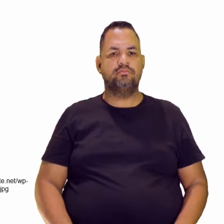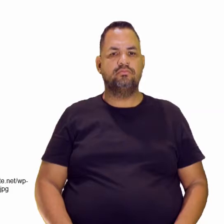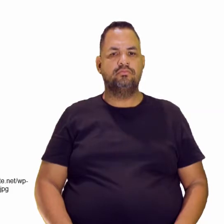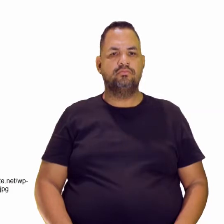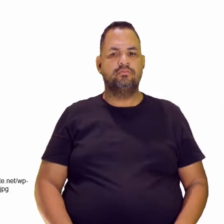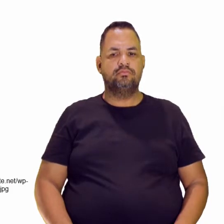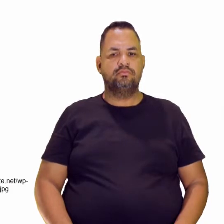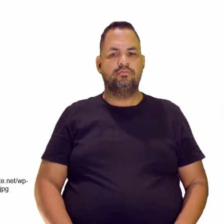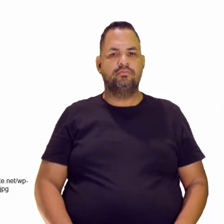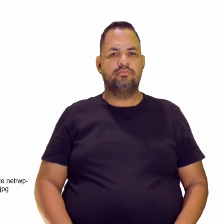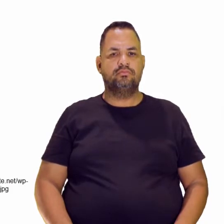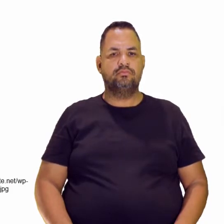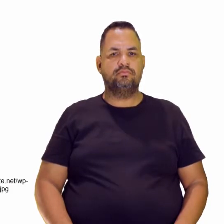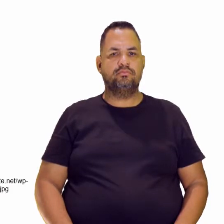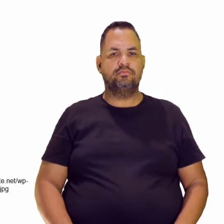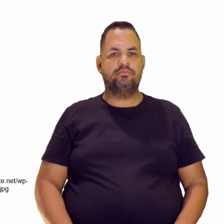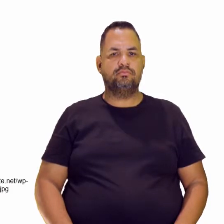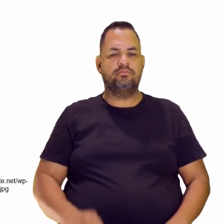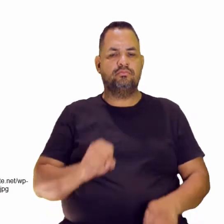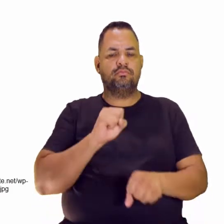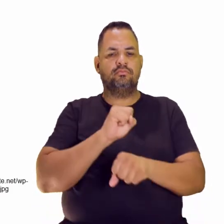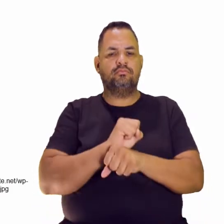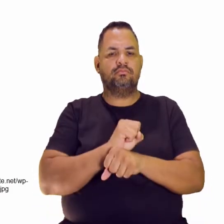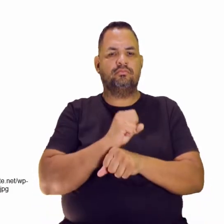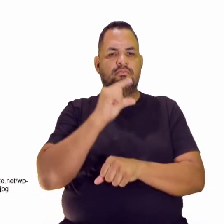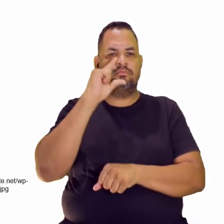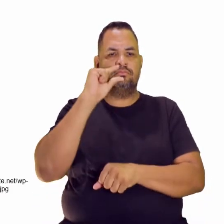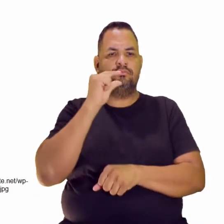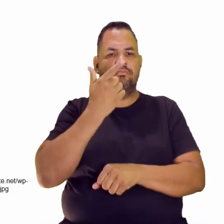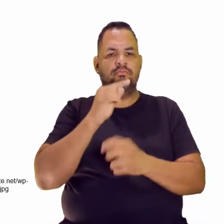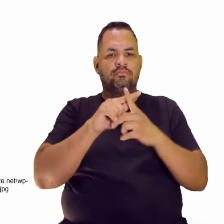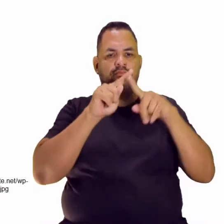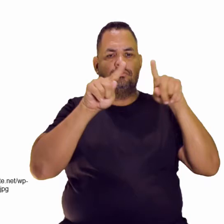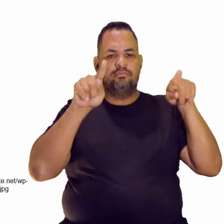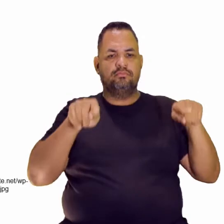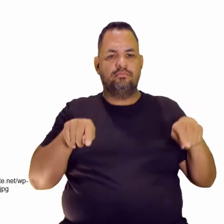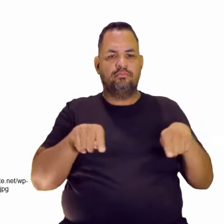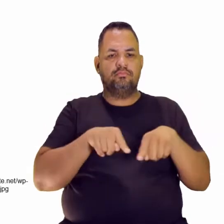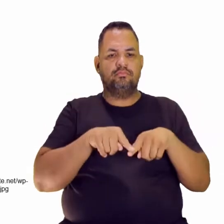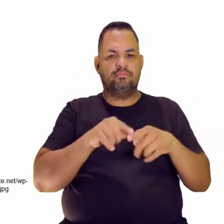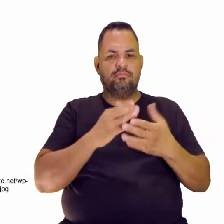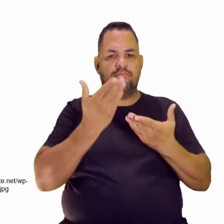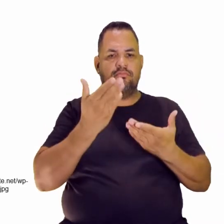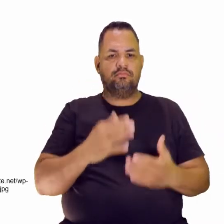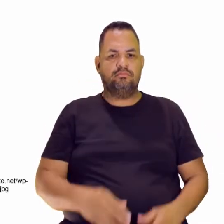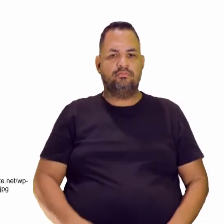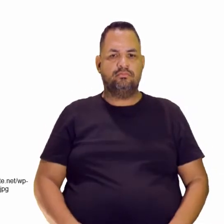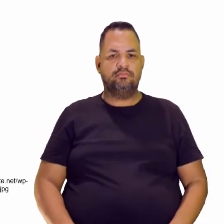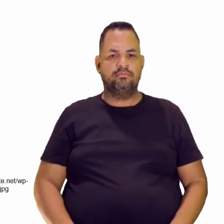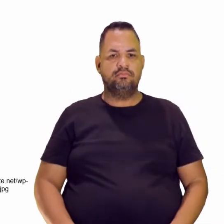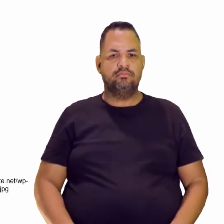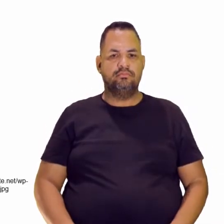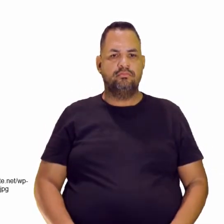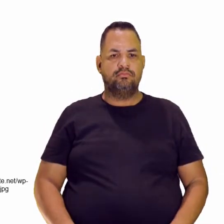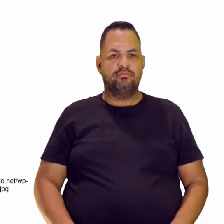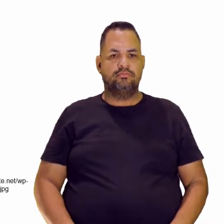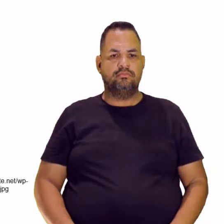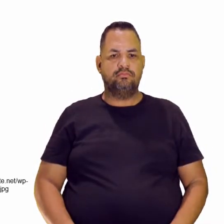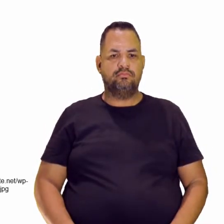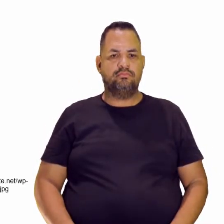Bom, então aqui a gente para um pouquinho para ver sobre esse quadro aqui, porque aqui é Moema, tá?